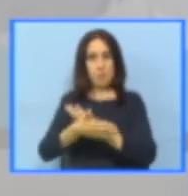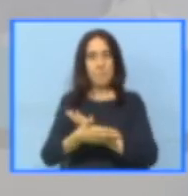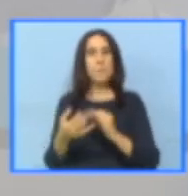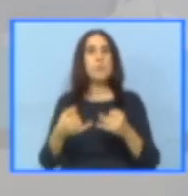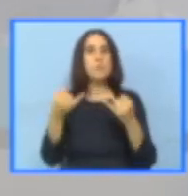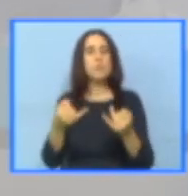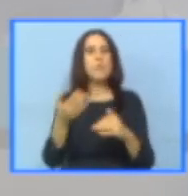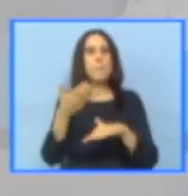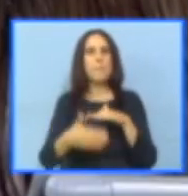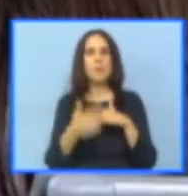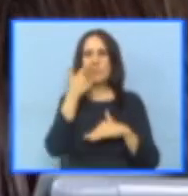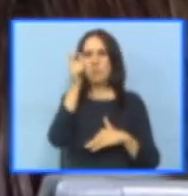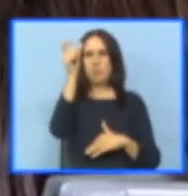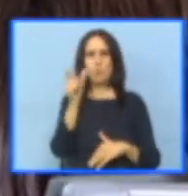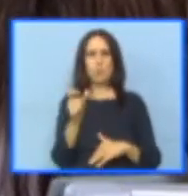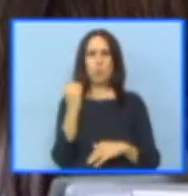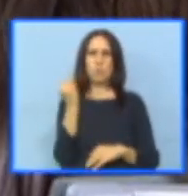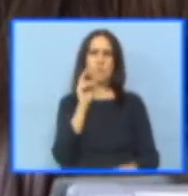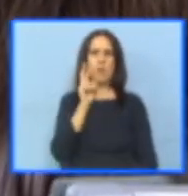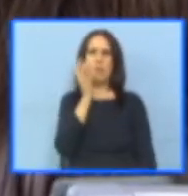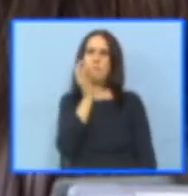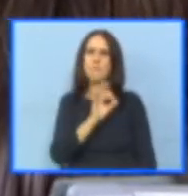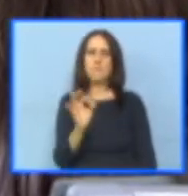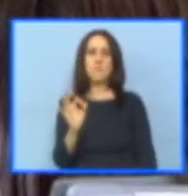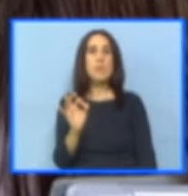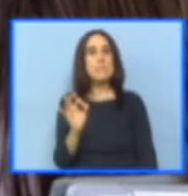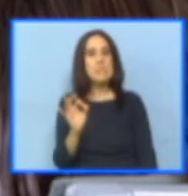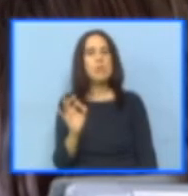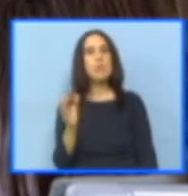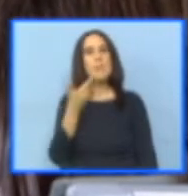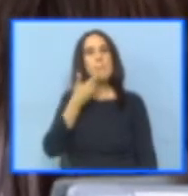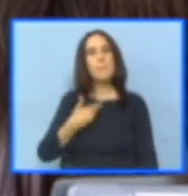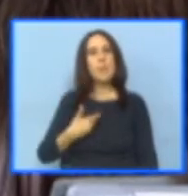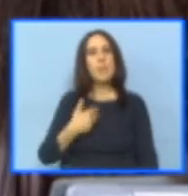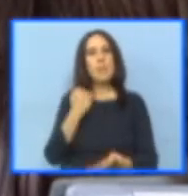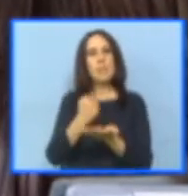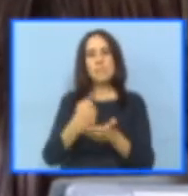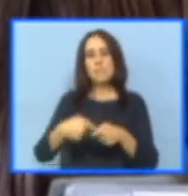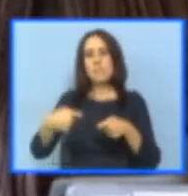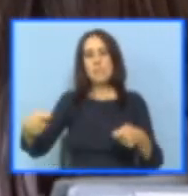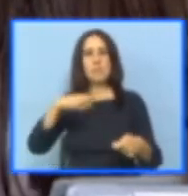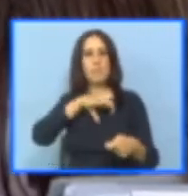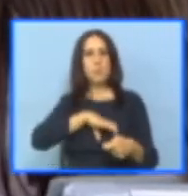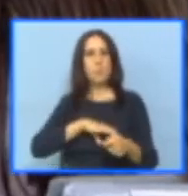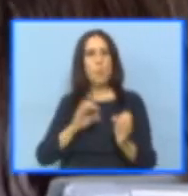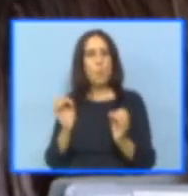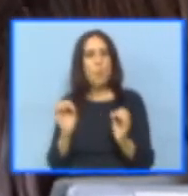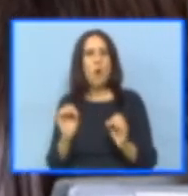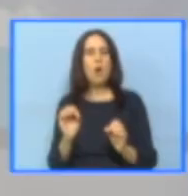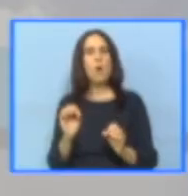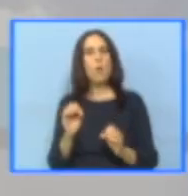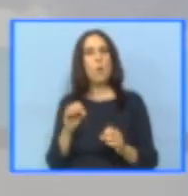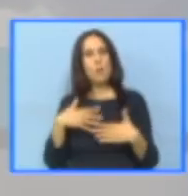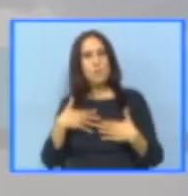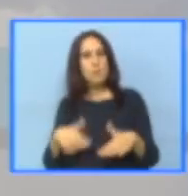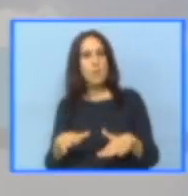essa pessoa, que é fantástica para a organização, pede uma licença sem vencimento ou despede-se para partir em missão. Isso não